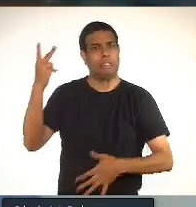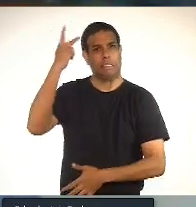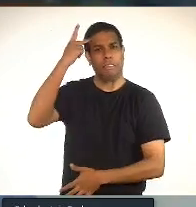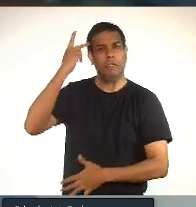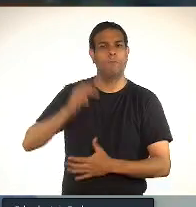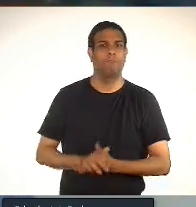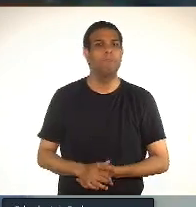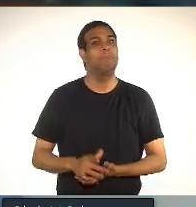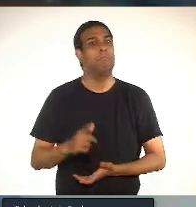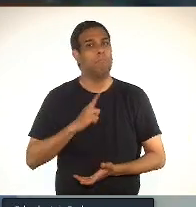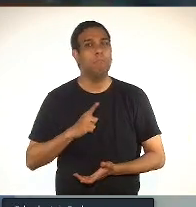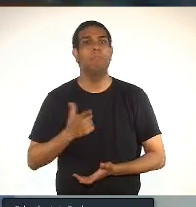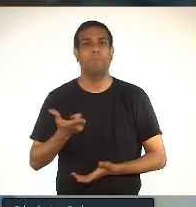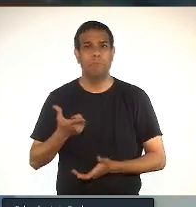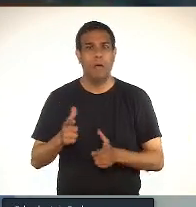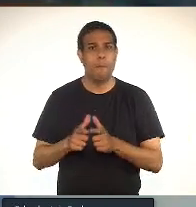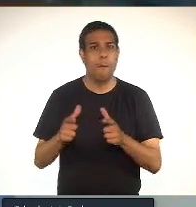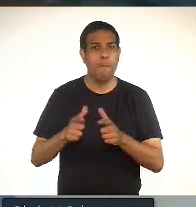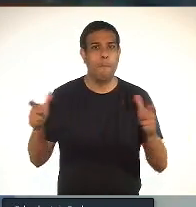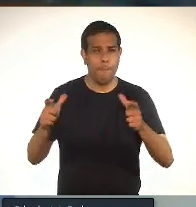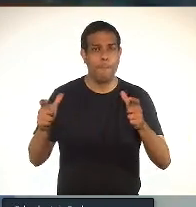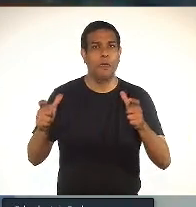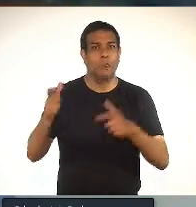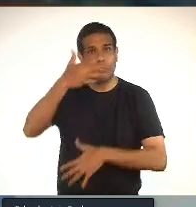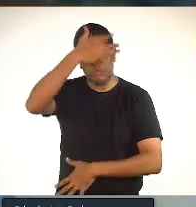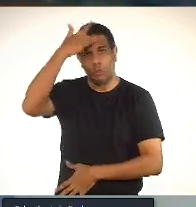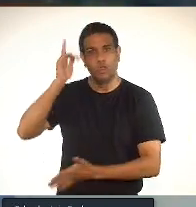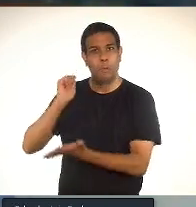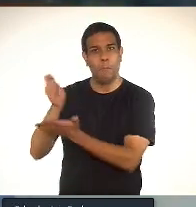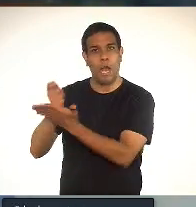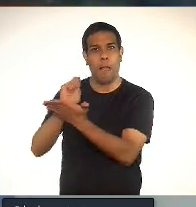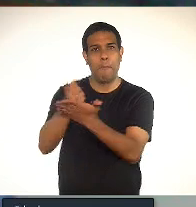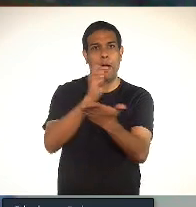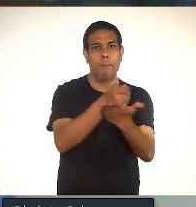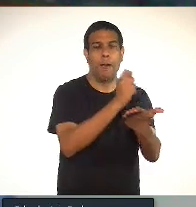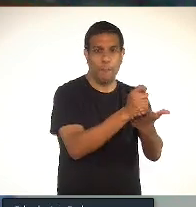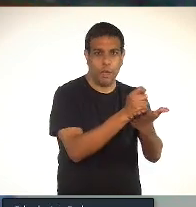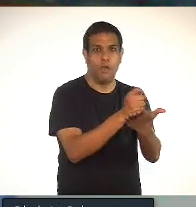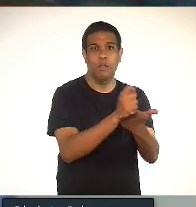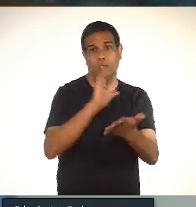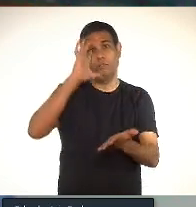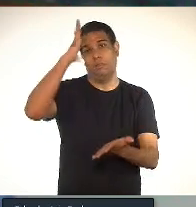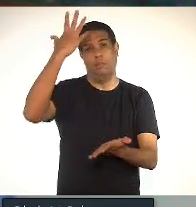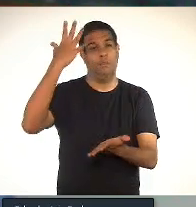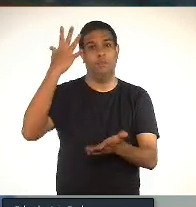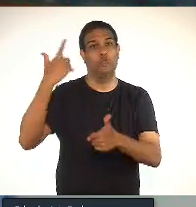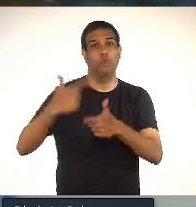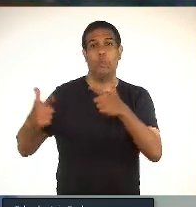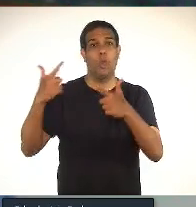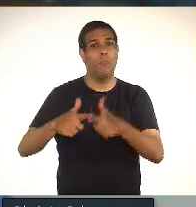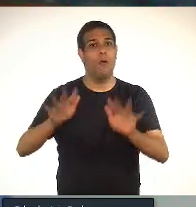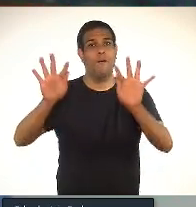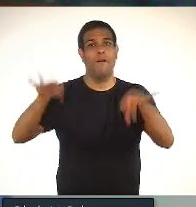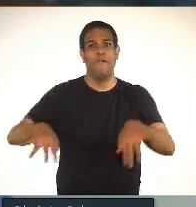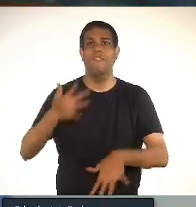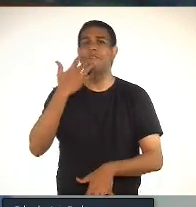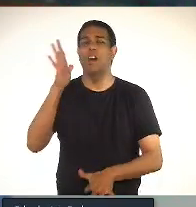aumento o volume de contribuição previdenciária e resolvo o rombo previdenciário.